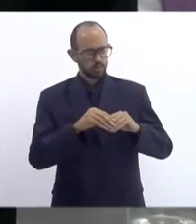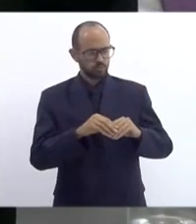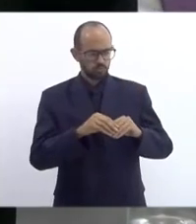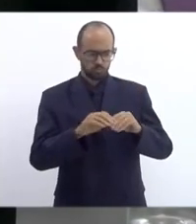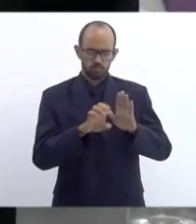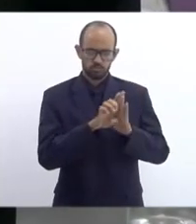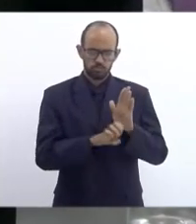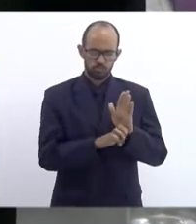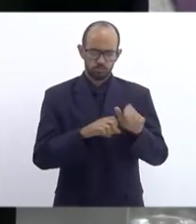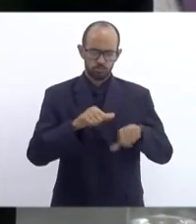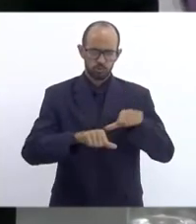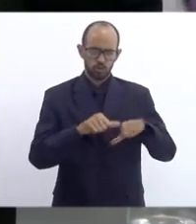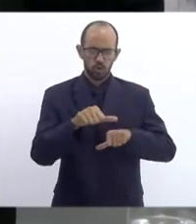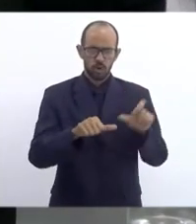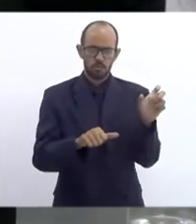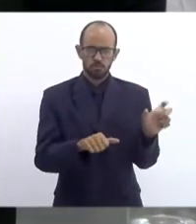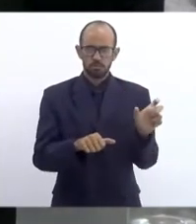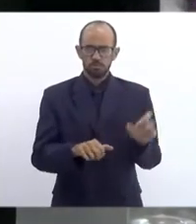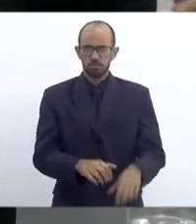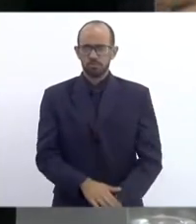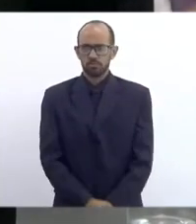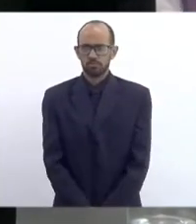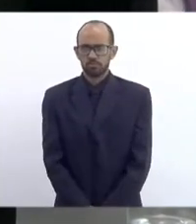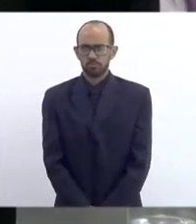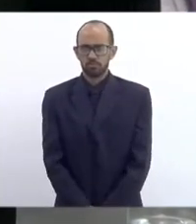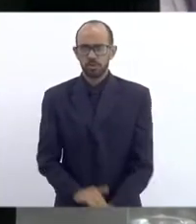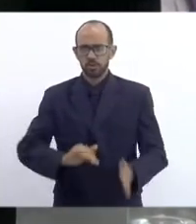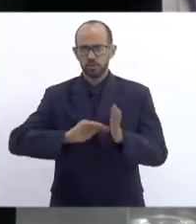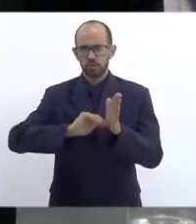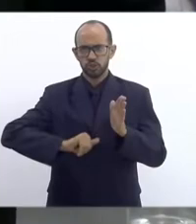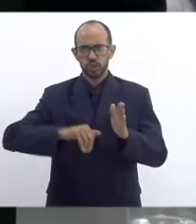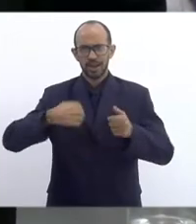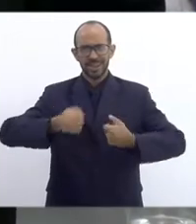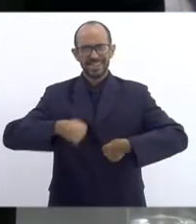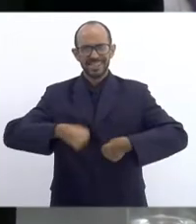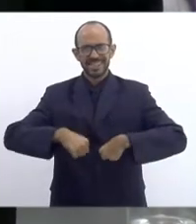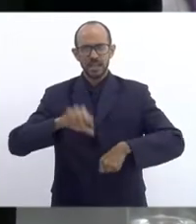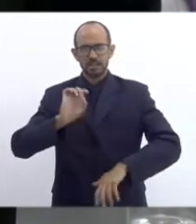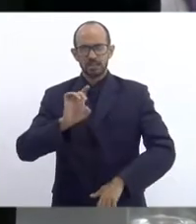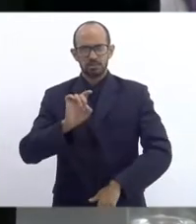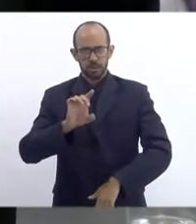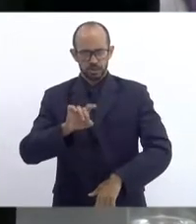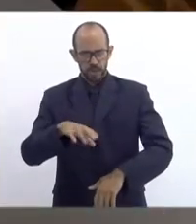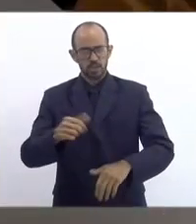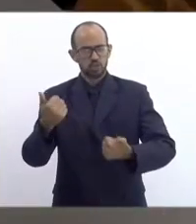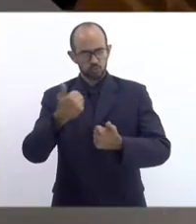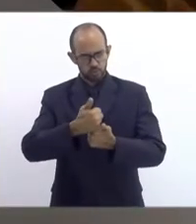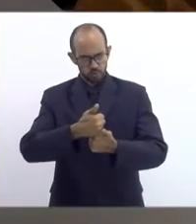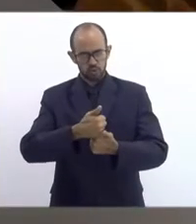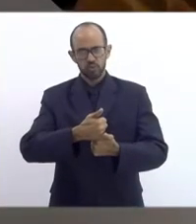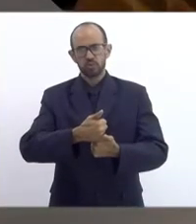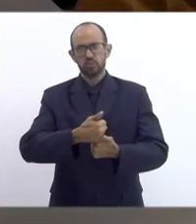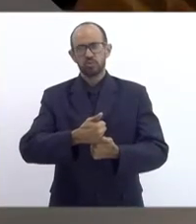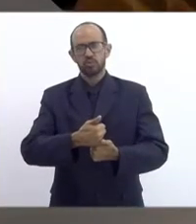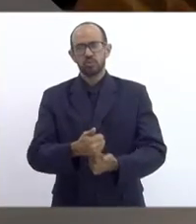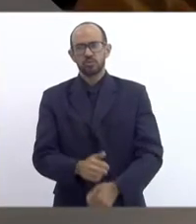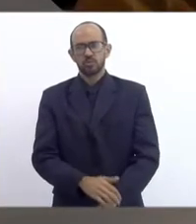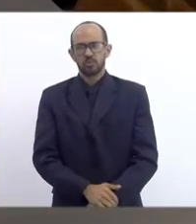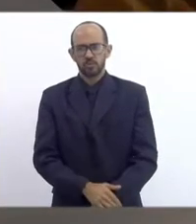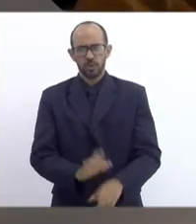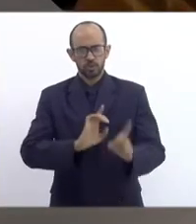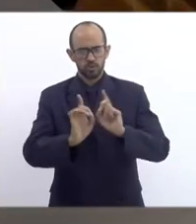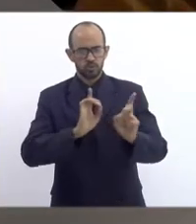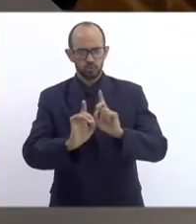a expressão. Obrigado. E tiro necessidades especiais. Só pessoa. Isso, isso. Em discussão,